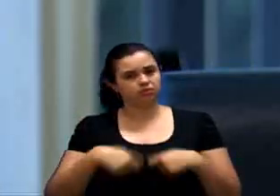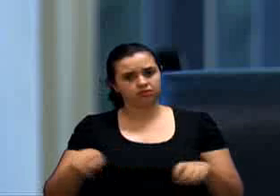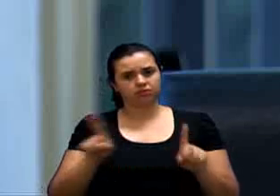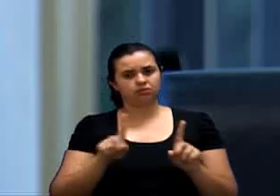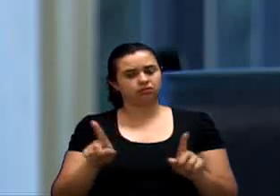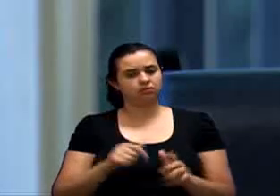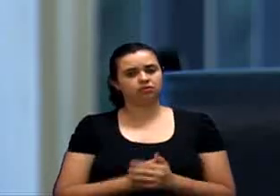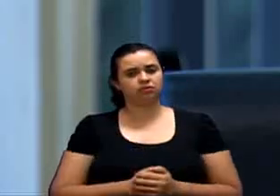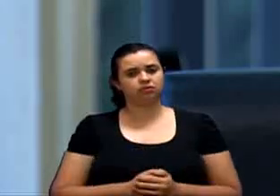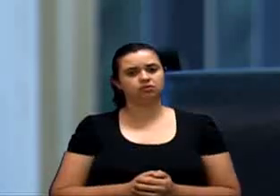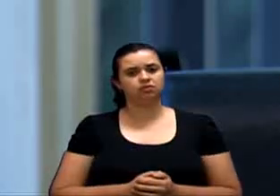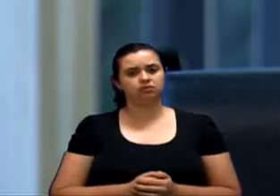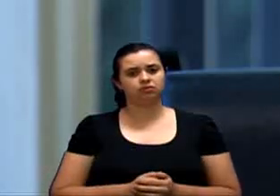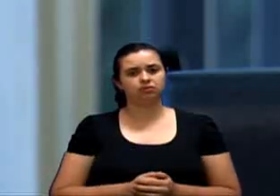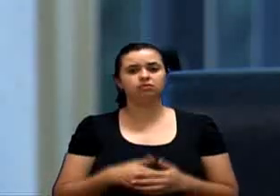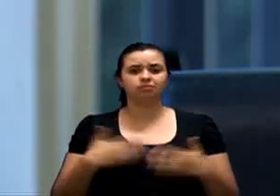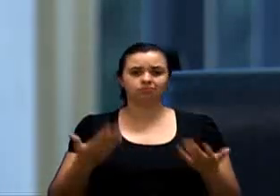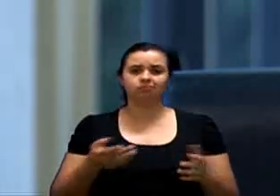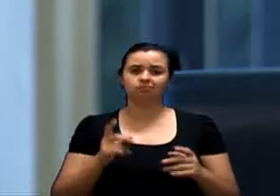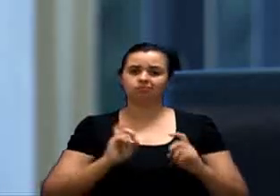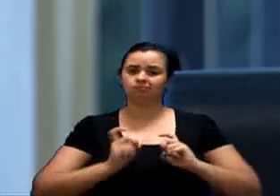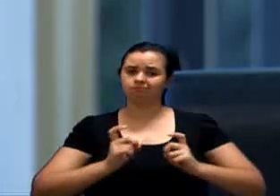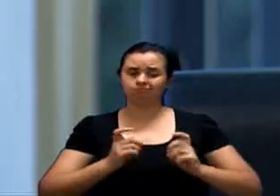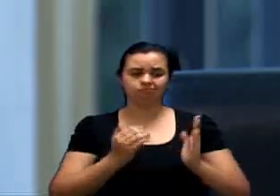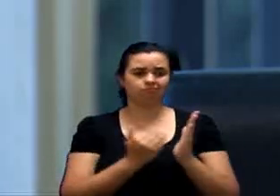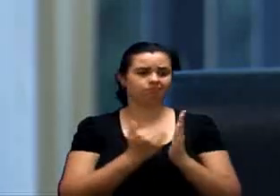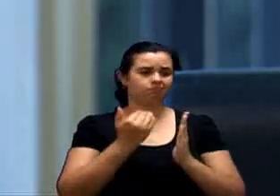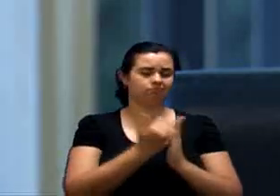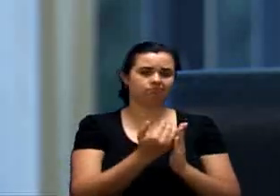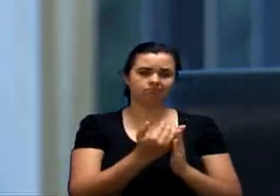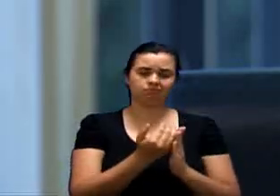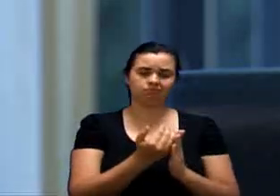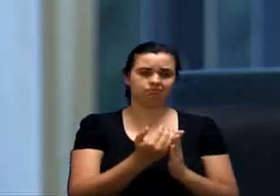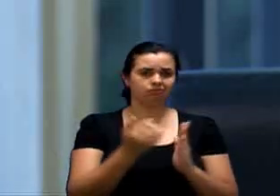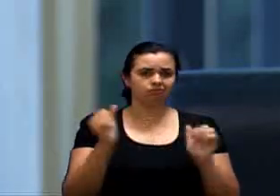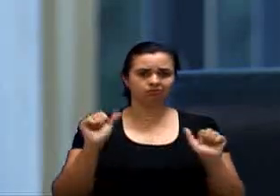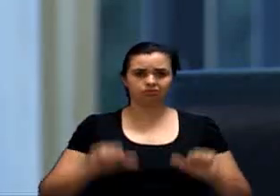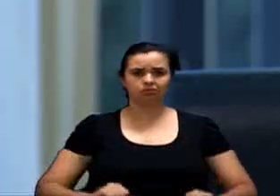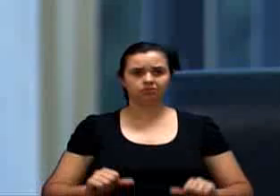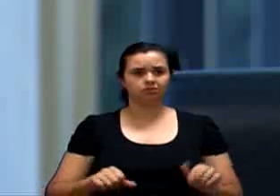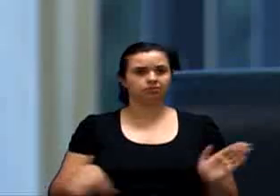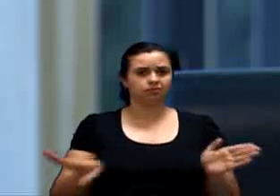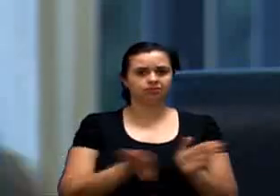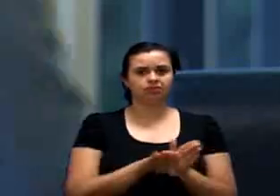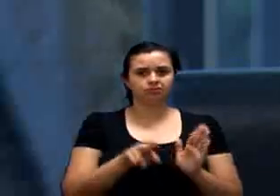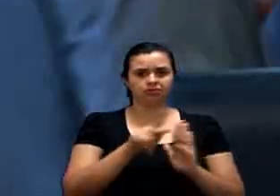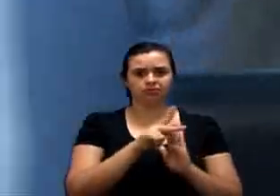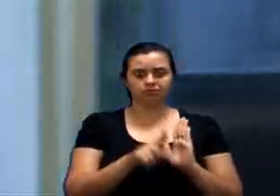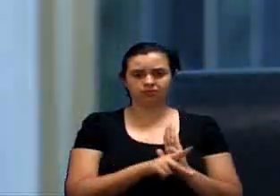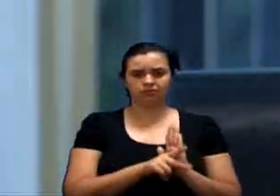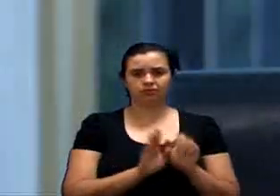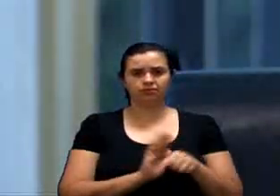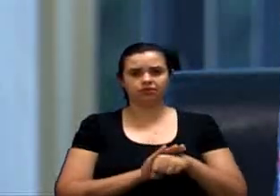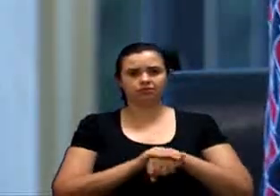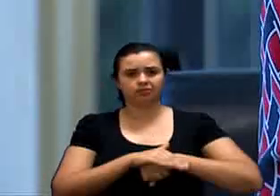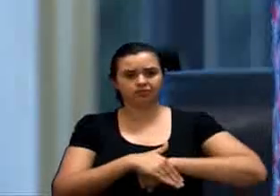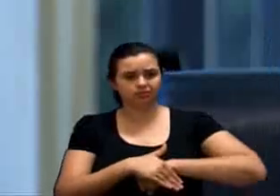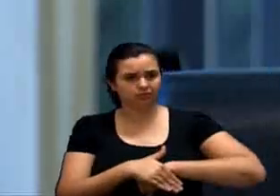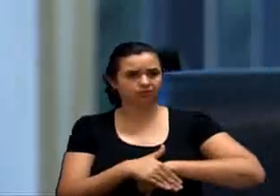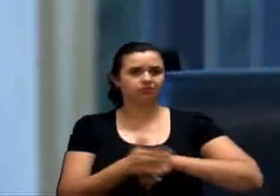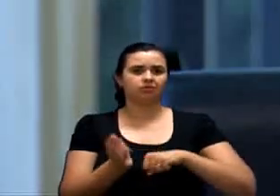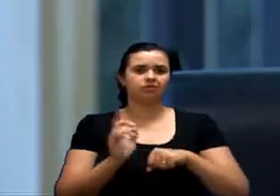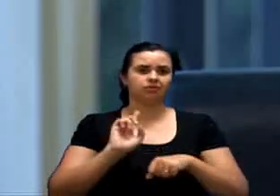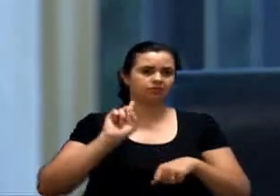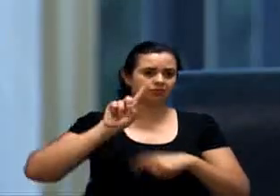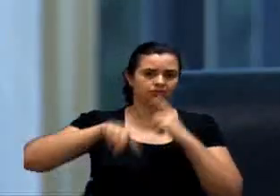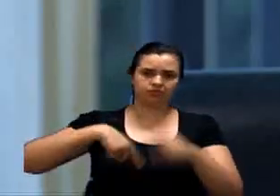Por isso que eu digo que sessão extraordinária é ruim, porque o projeto vem, chega aqui à noite para a gente voltar no outro dia seguinte, então é